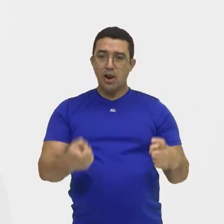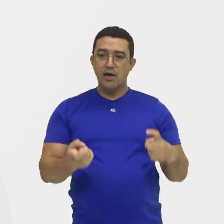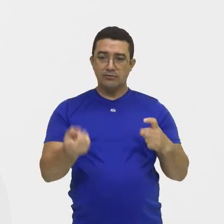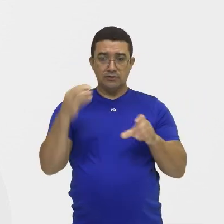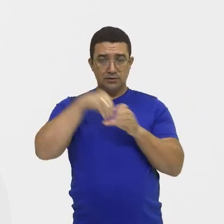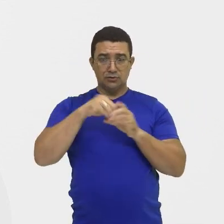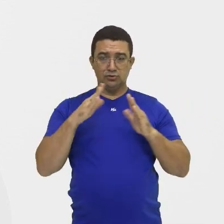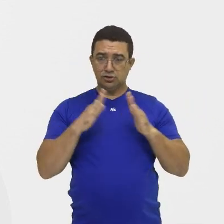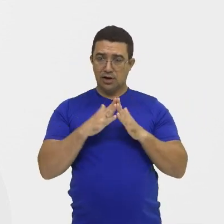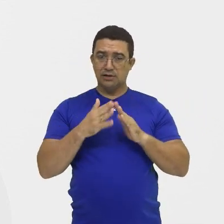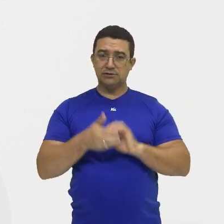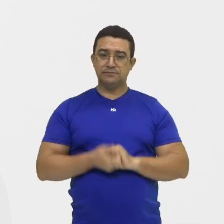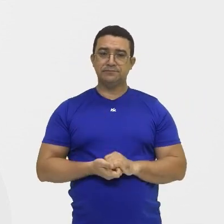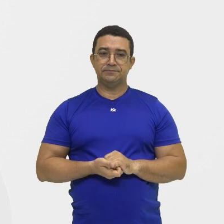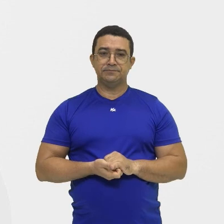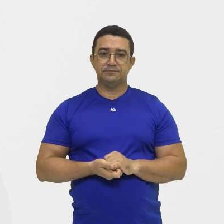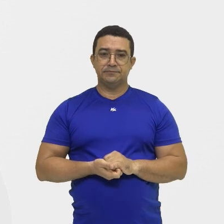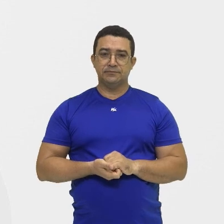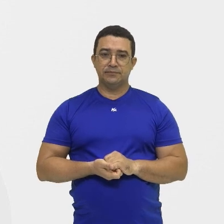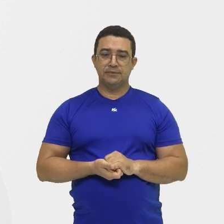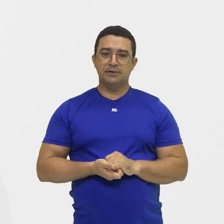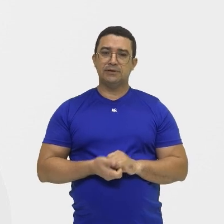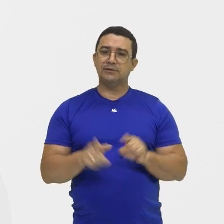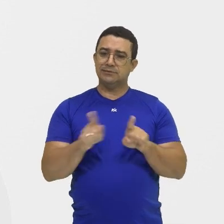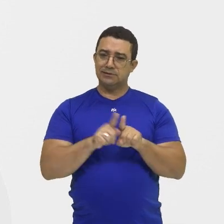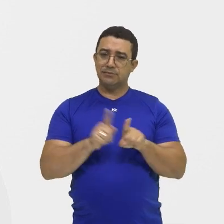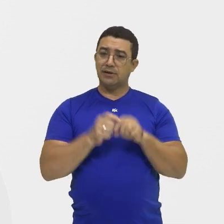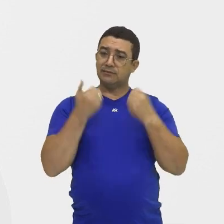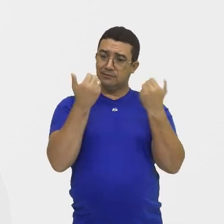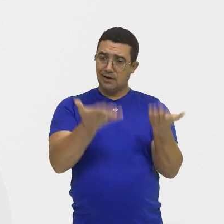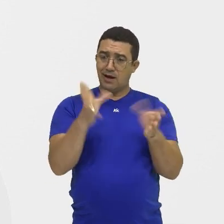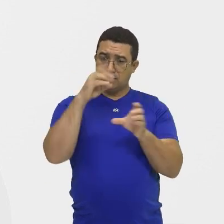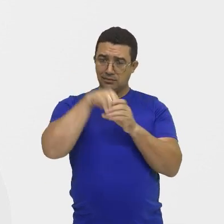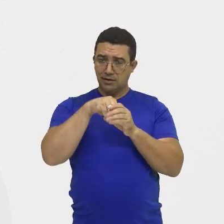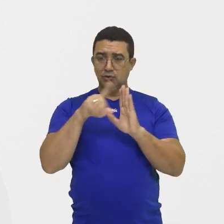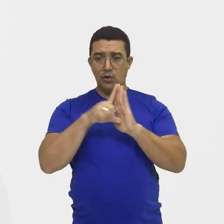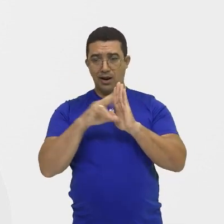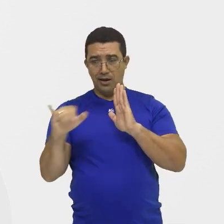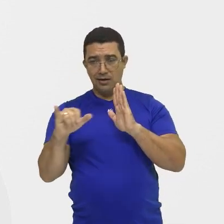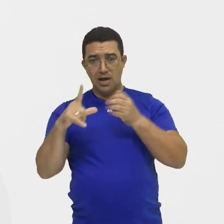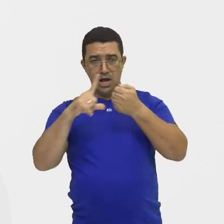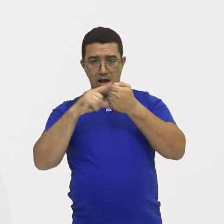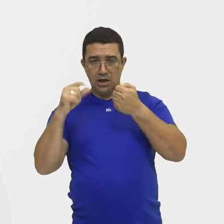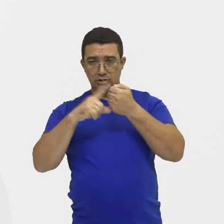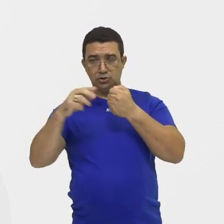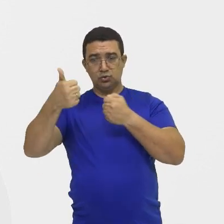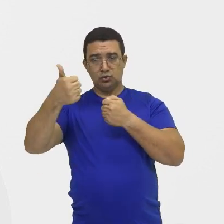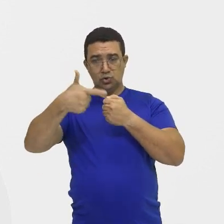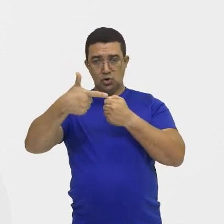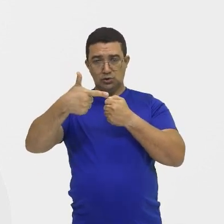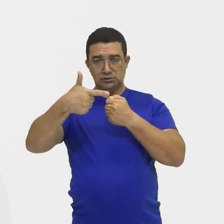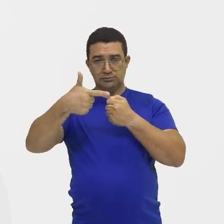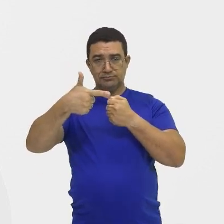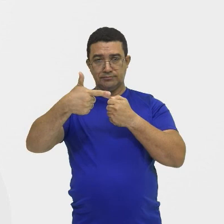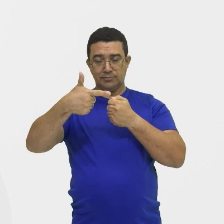acréscimo para poder oferecer dentro da lei, né, do artigo 12 dessa lei